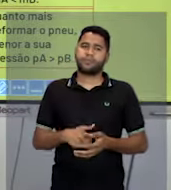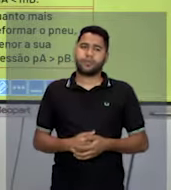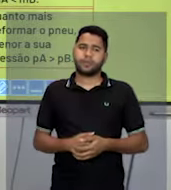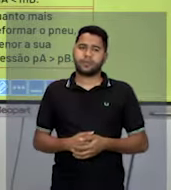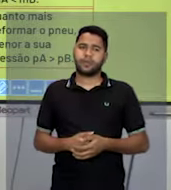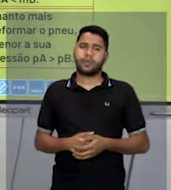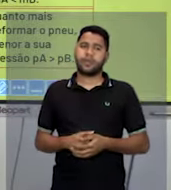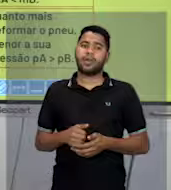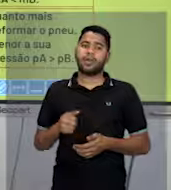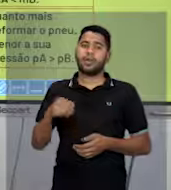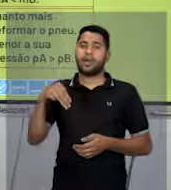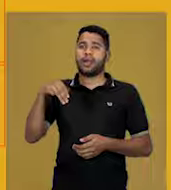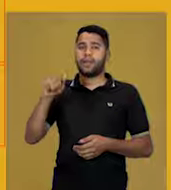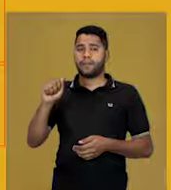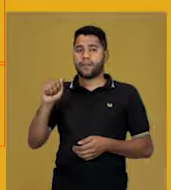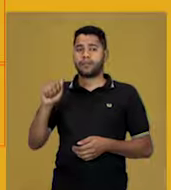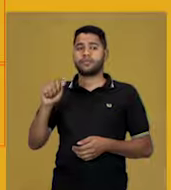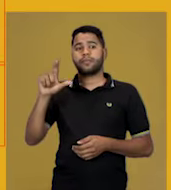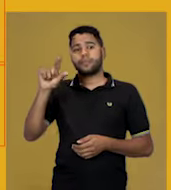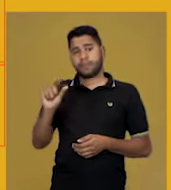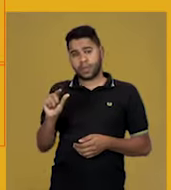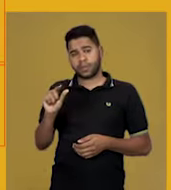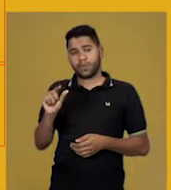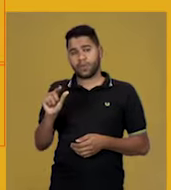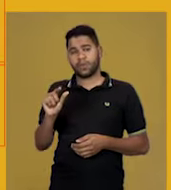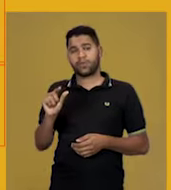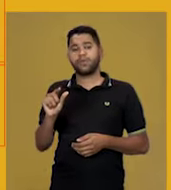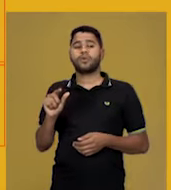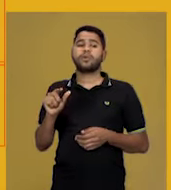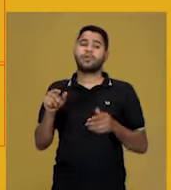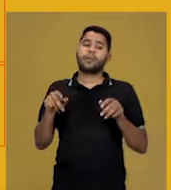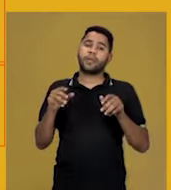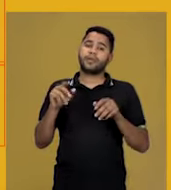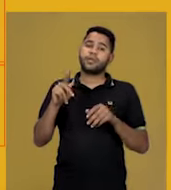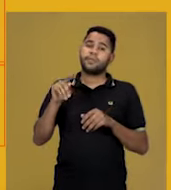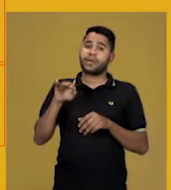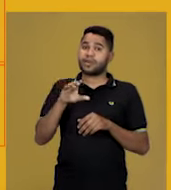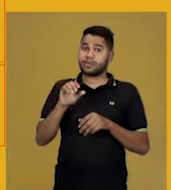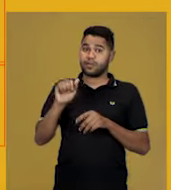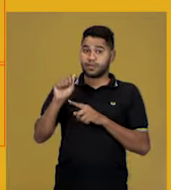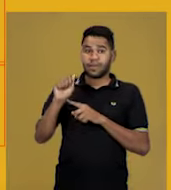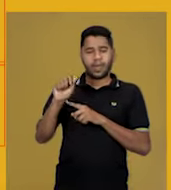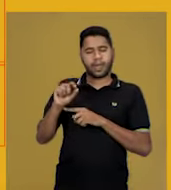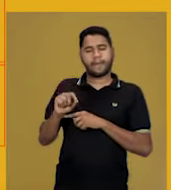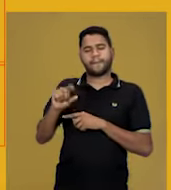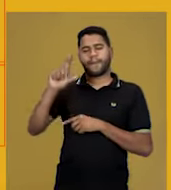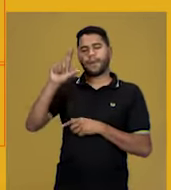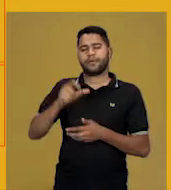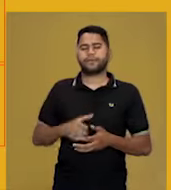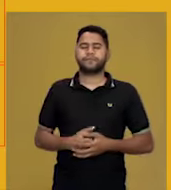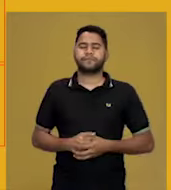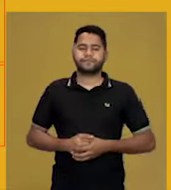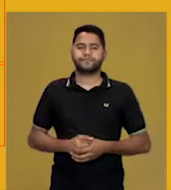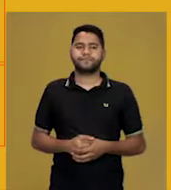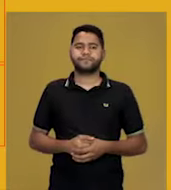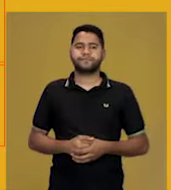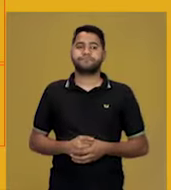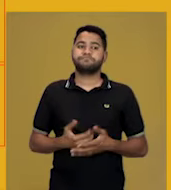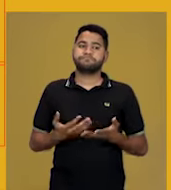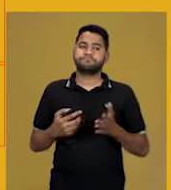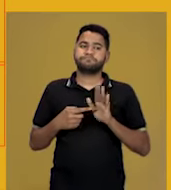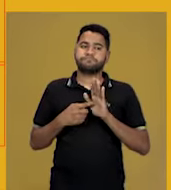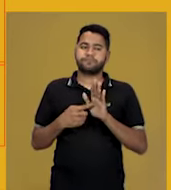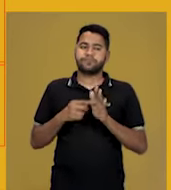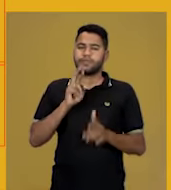A massa de A é menor do que a massa de B, enquanto que a pressão de A é maior do que a pressão de B. Isso nos